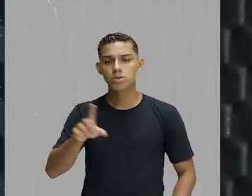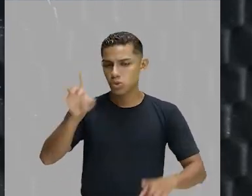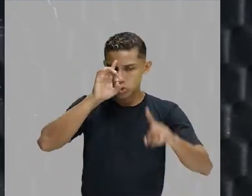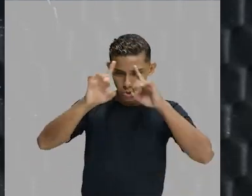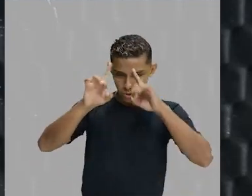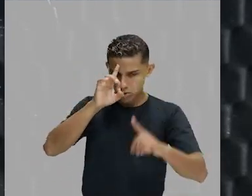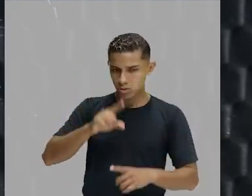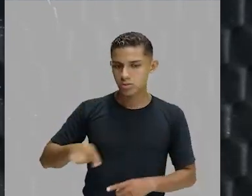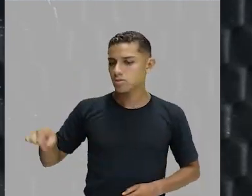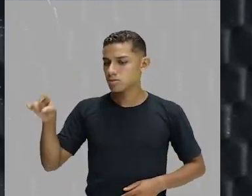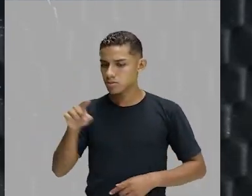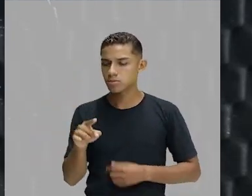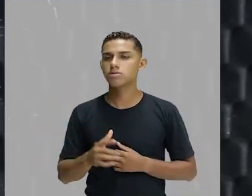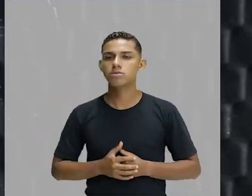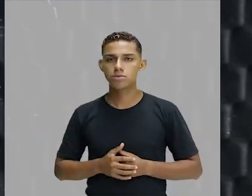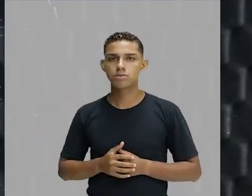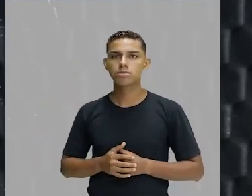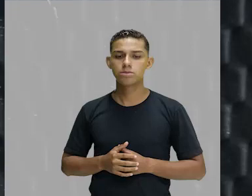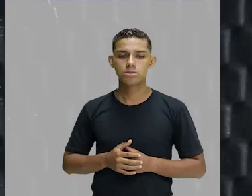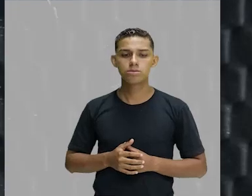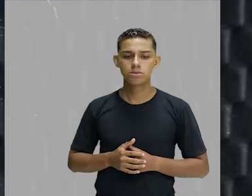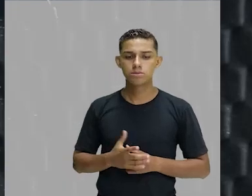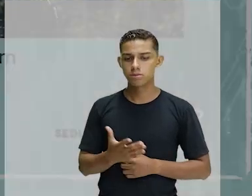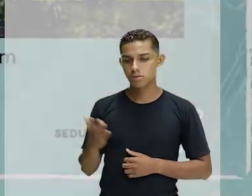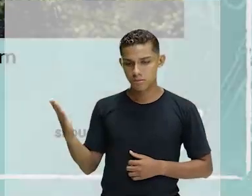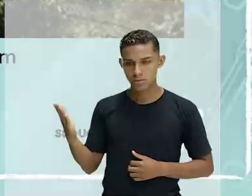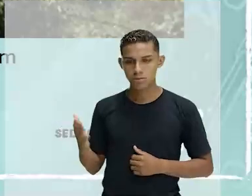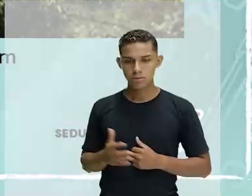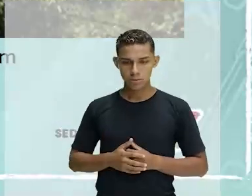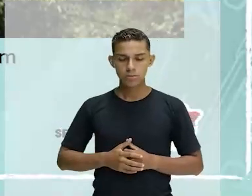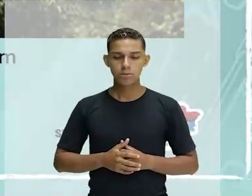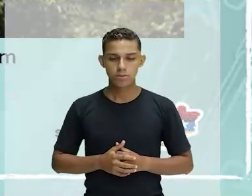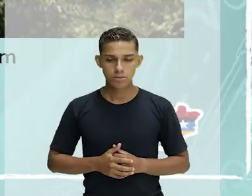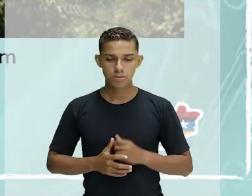dia num chalezinho desse?